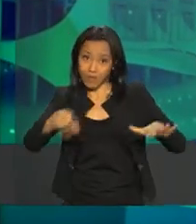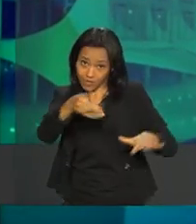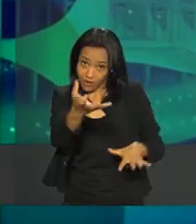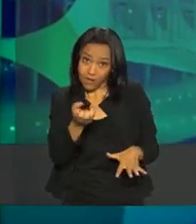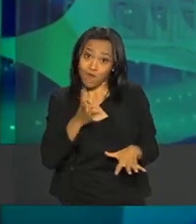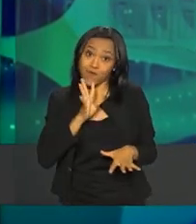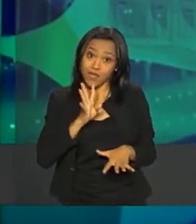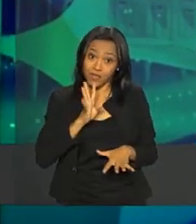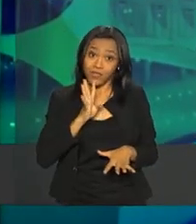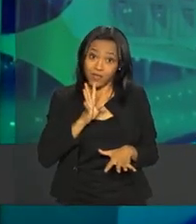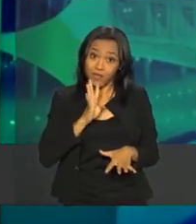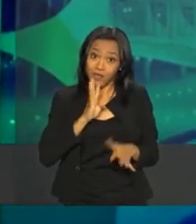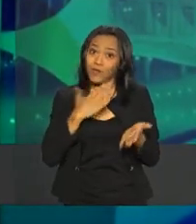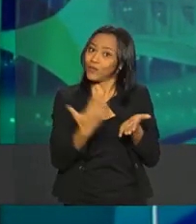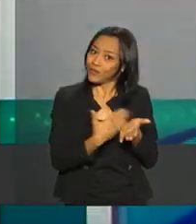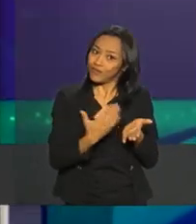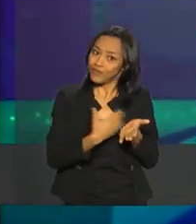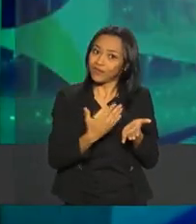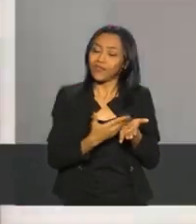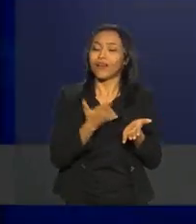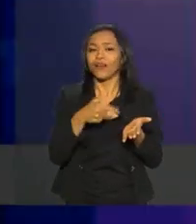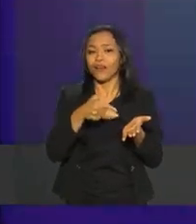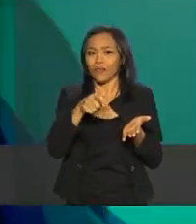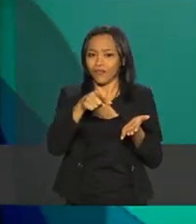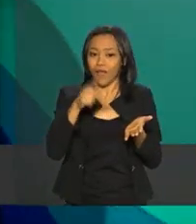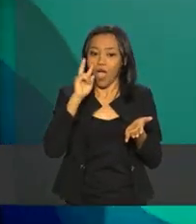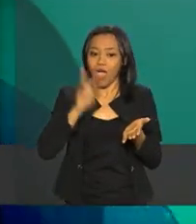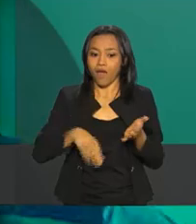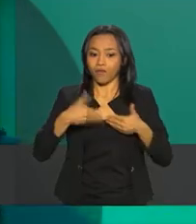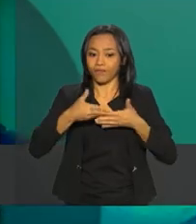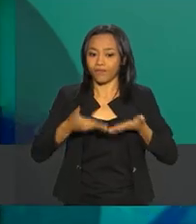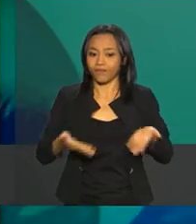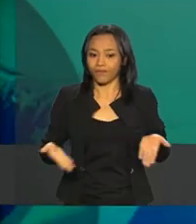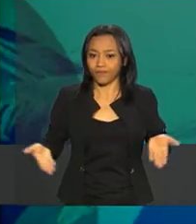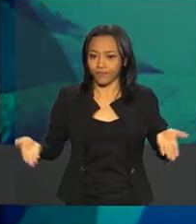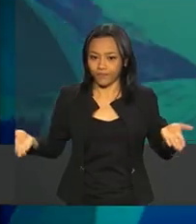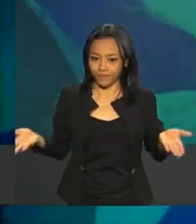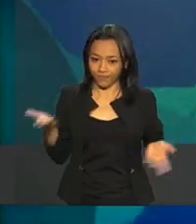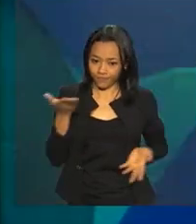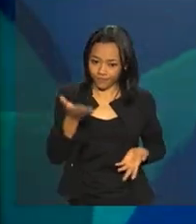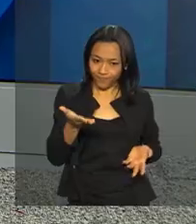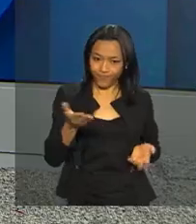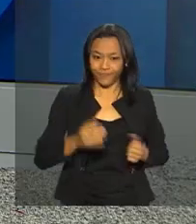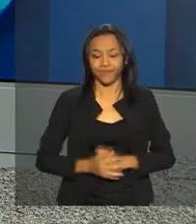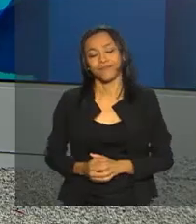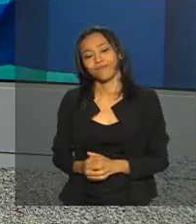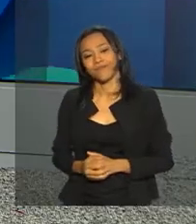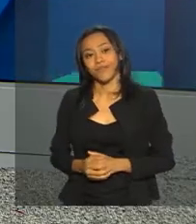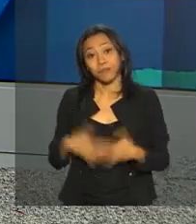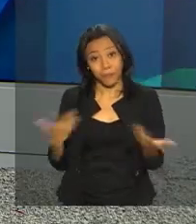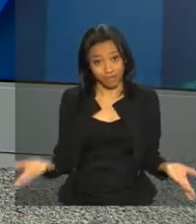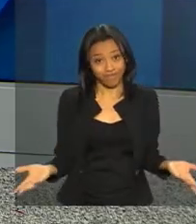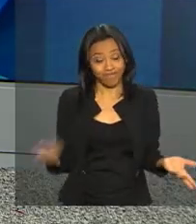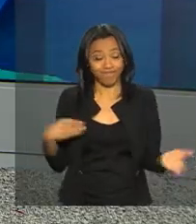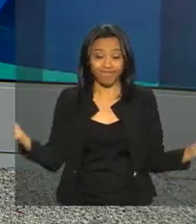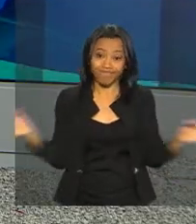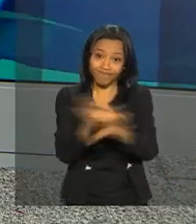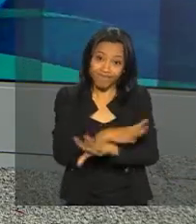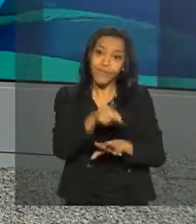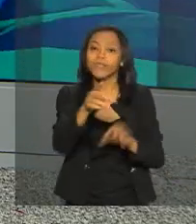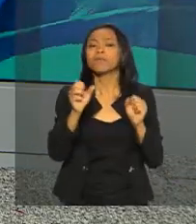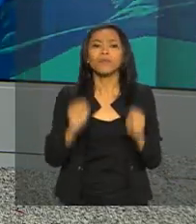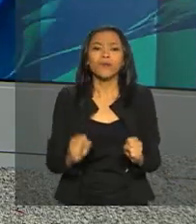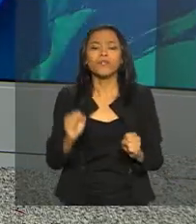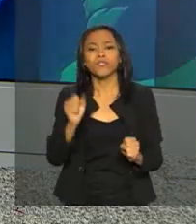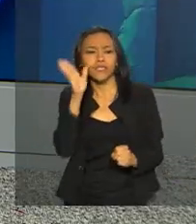conhecer a coletânea Amazônia Azul é este que aparece para você aqui na tela. Bom, nós ficamos por aqui, mas você acompanha a